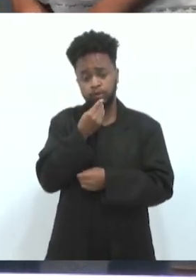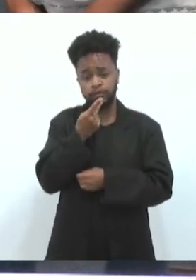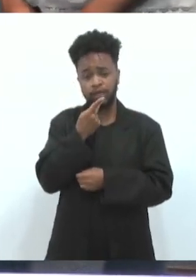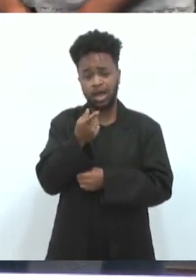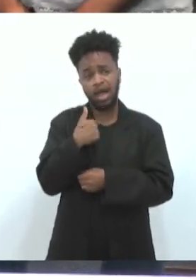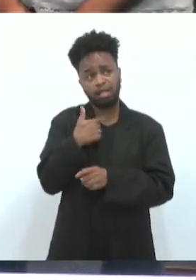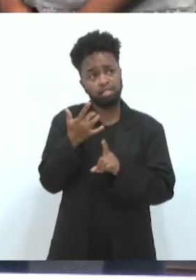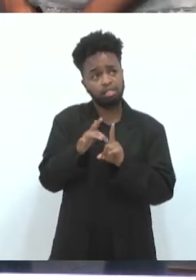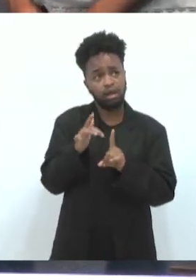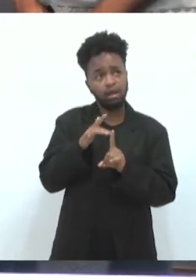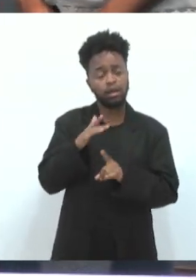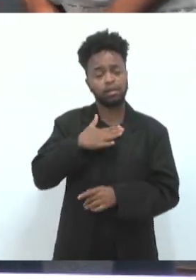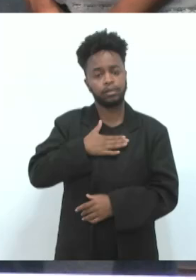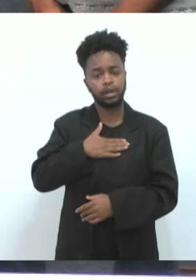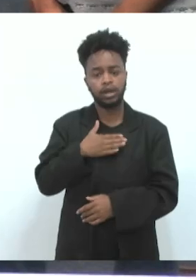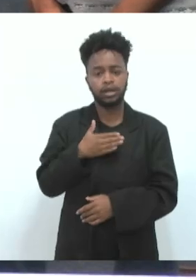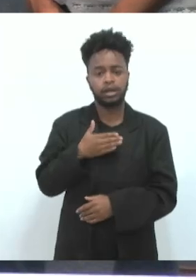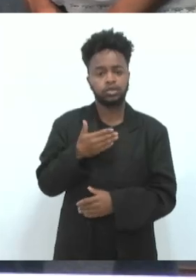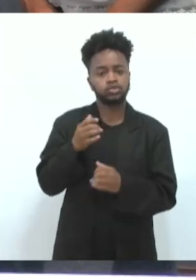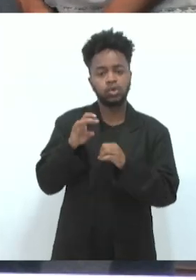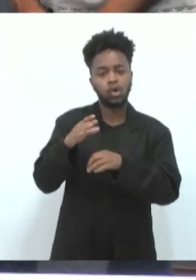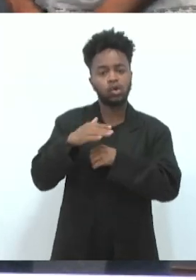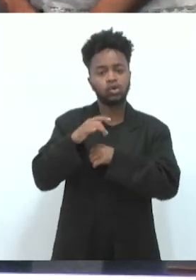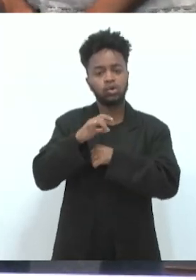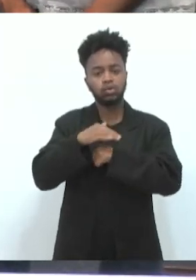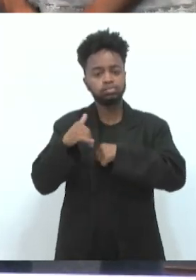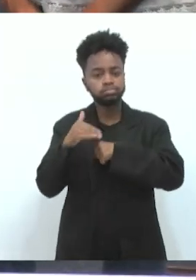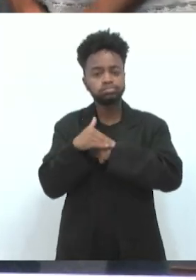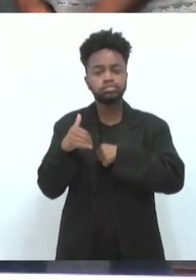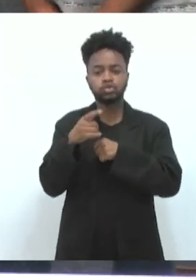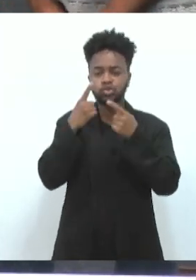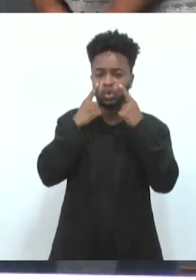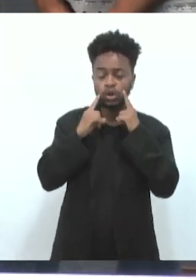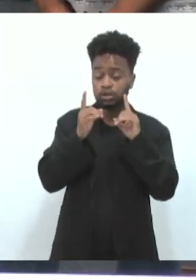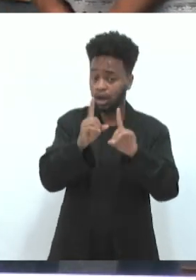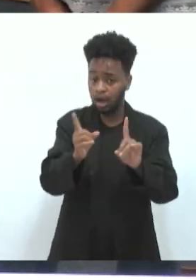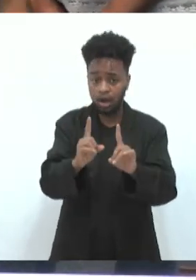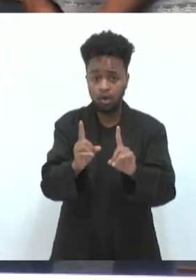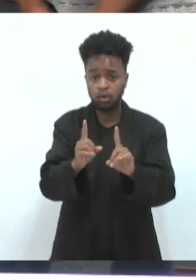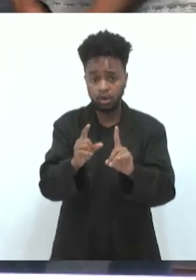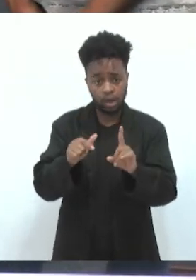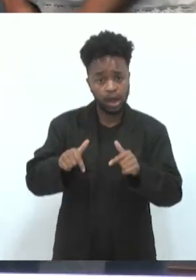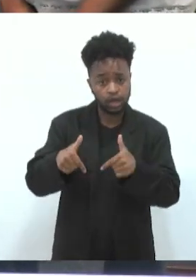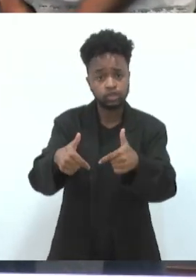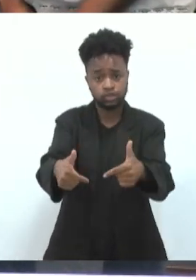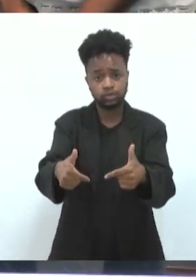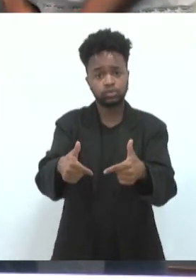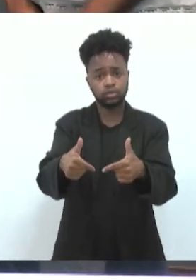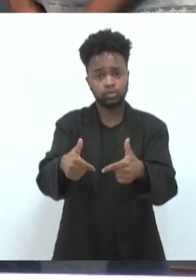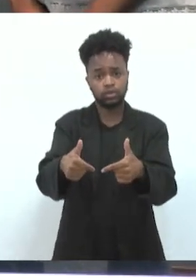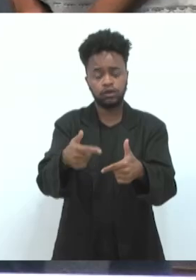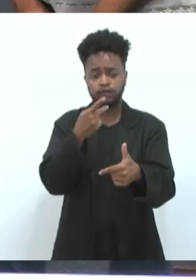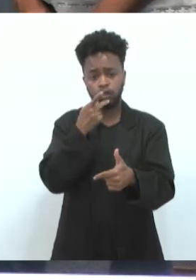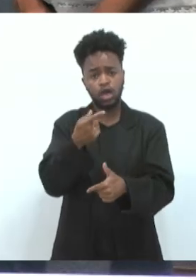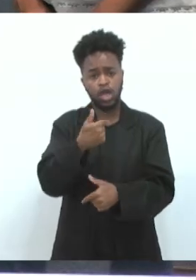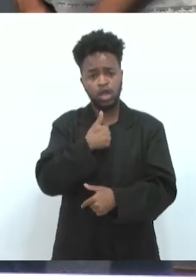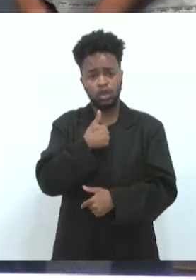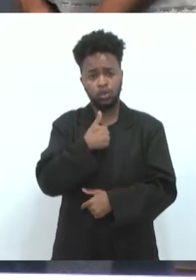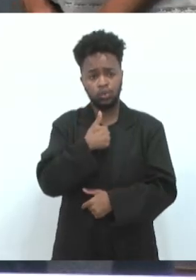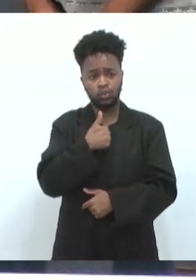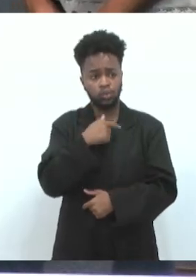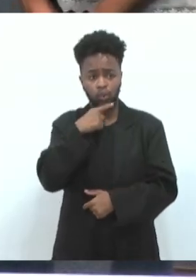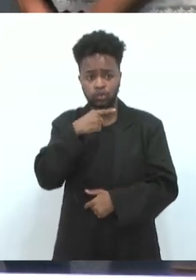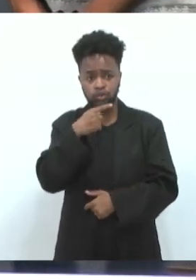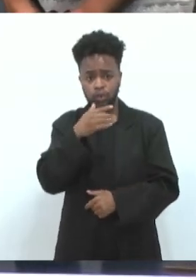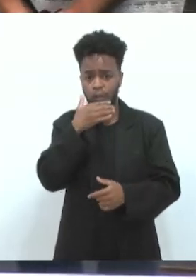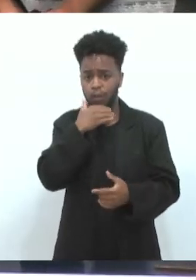em casa, recebendo consolo, chorando. Não, ela foi para cima. Falou, esse eu não vou trazer de volta,